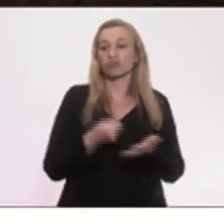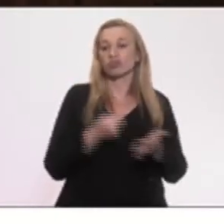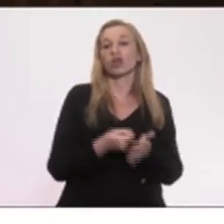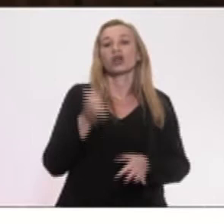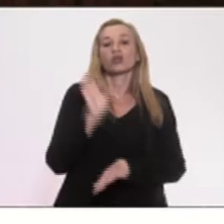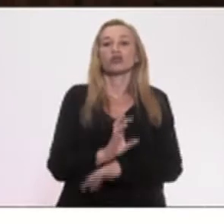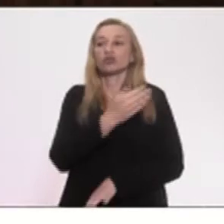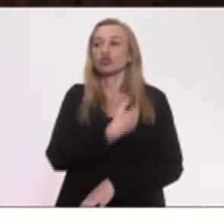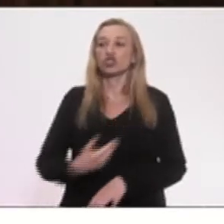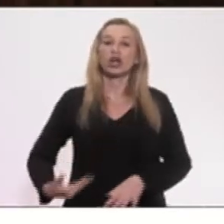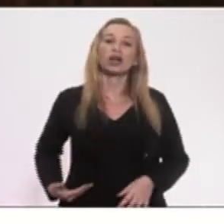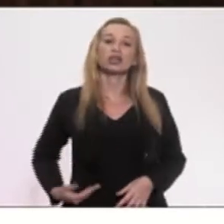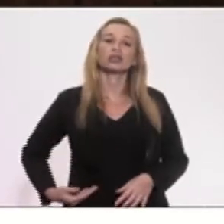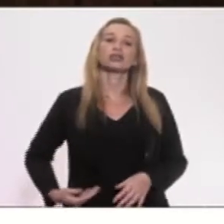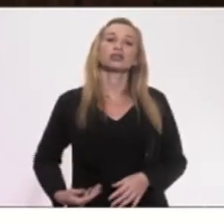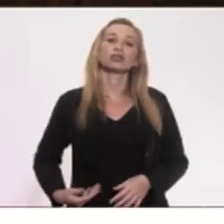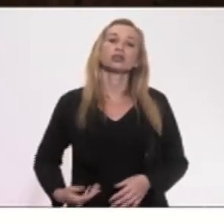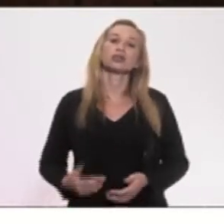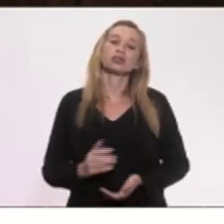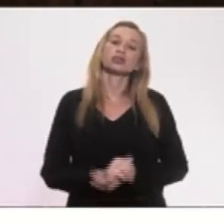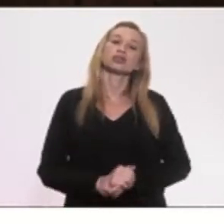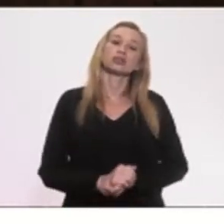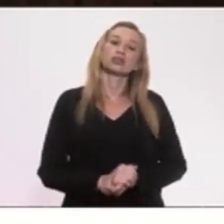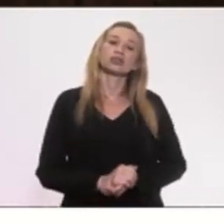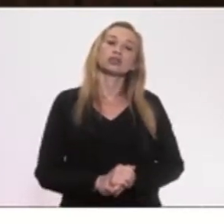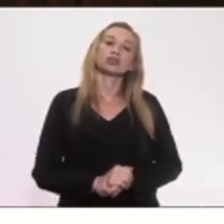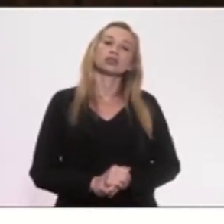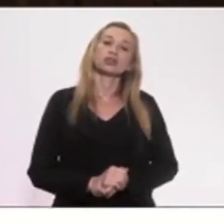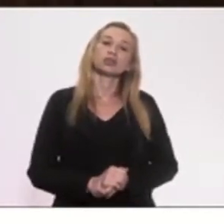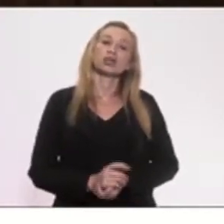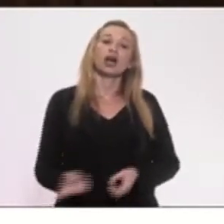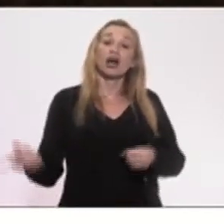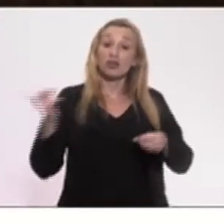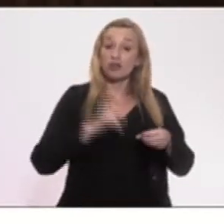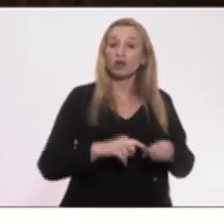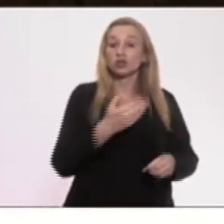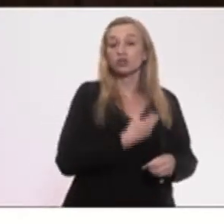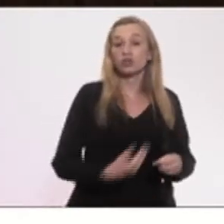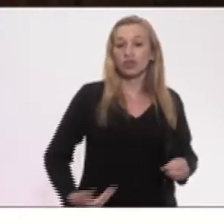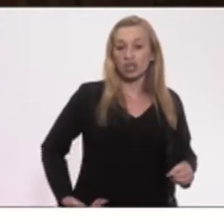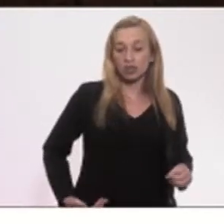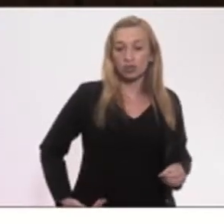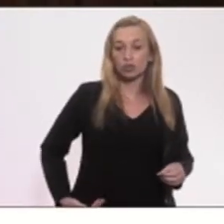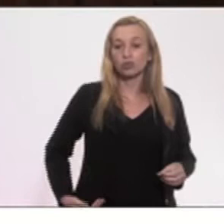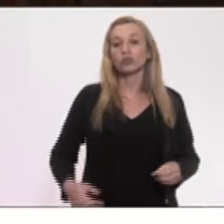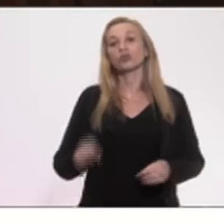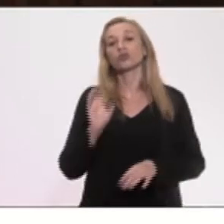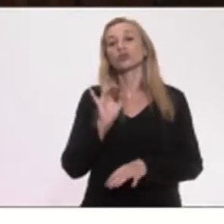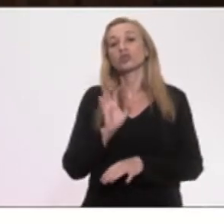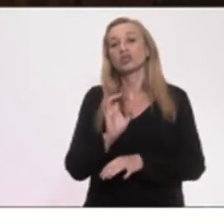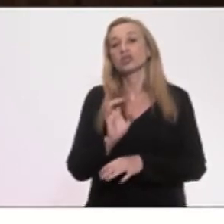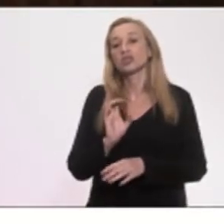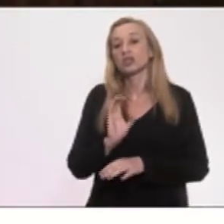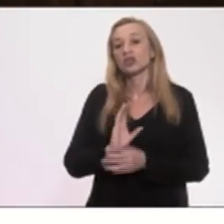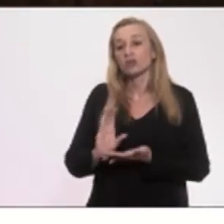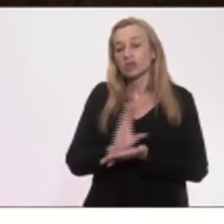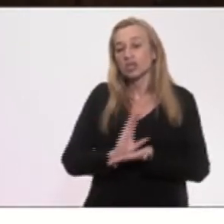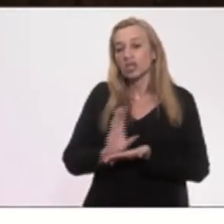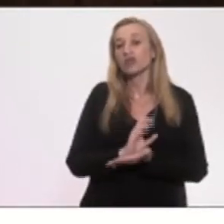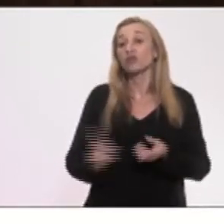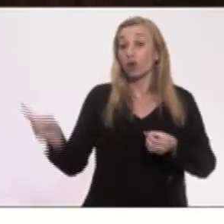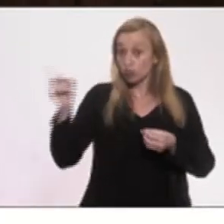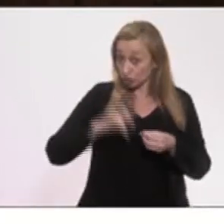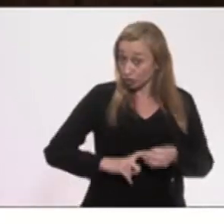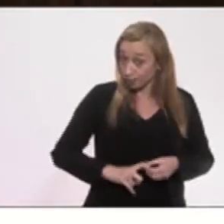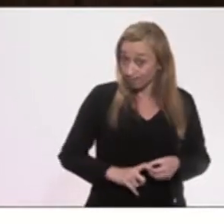Estado a revogação do ato do governador para que o mandato do conselheiro Carlos Augusto Biochovski seja